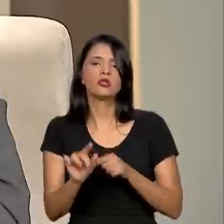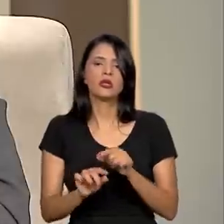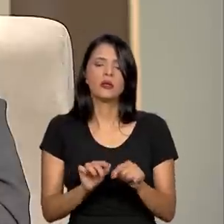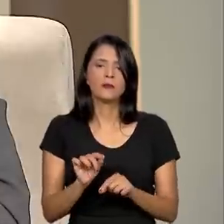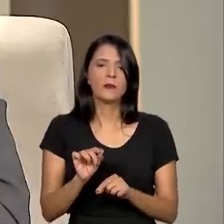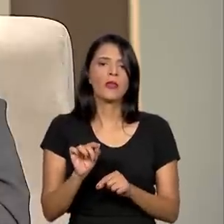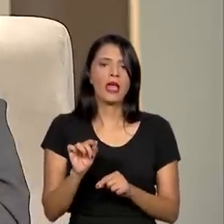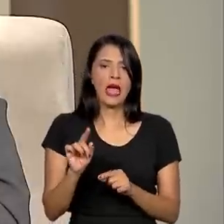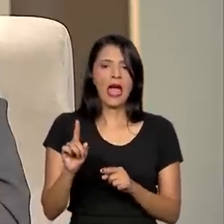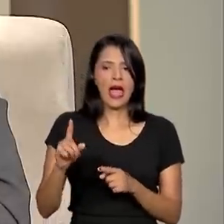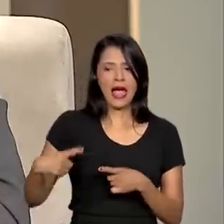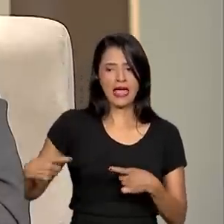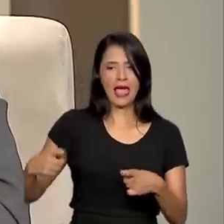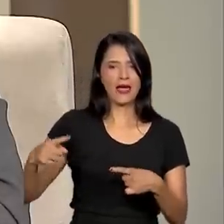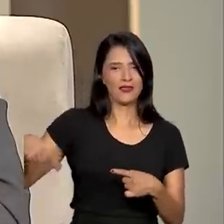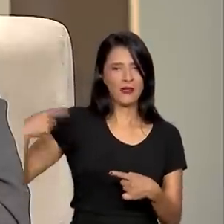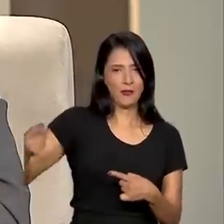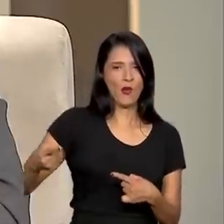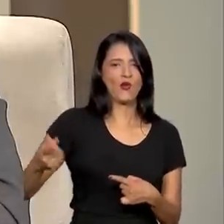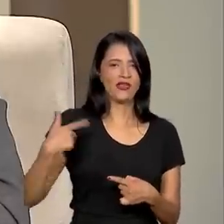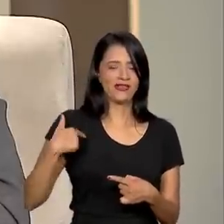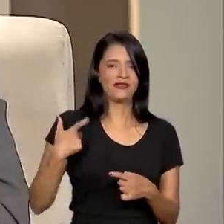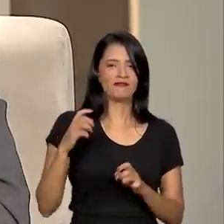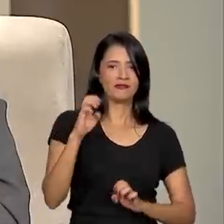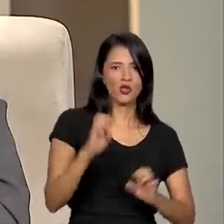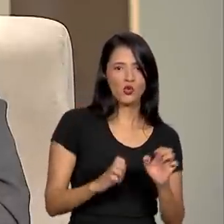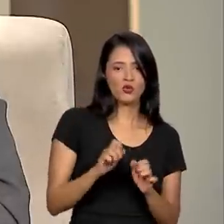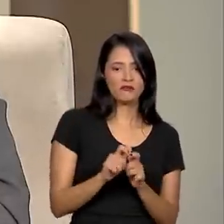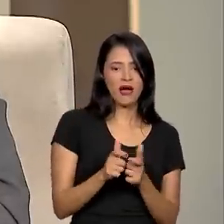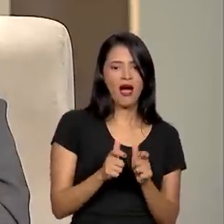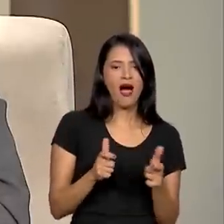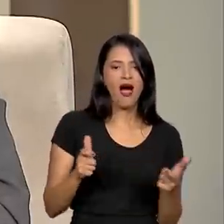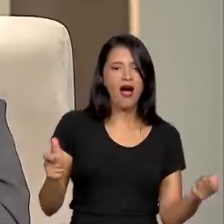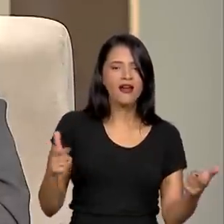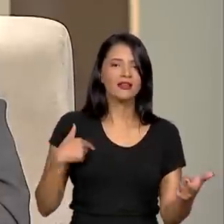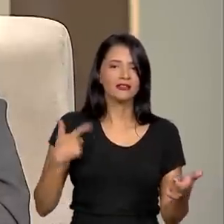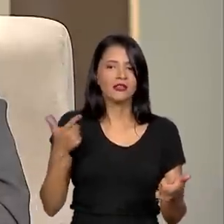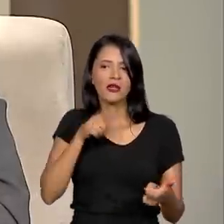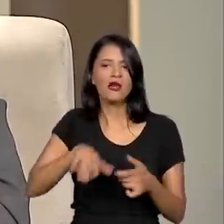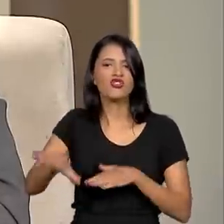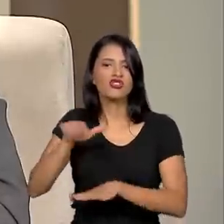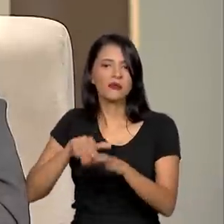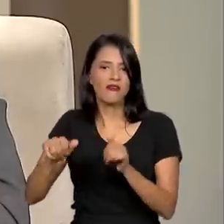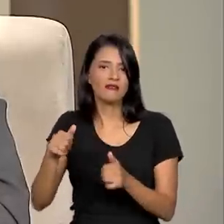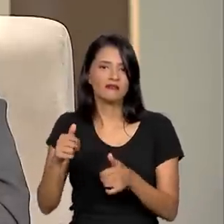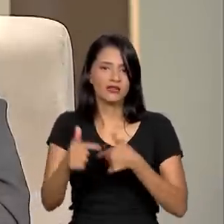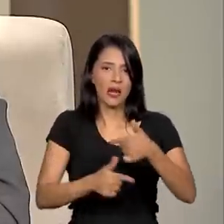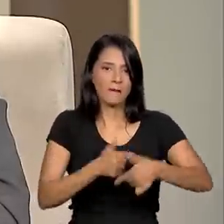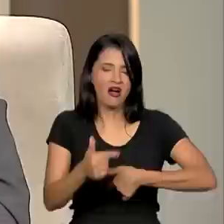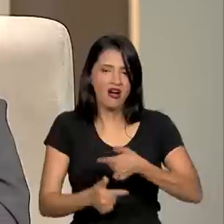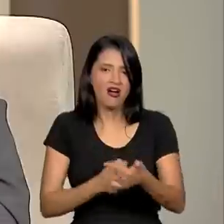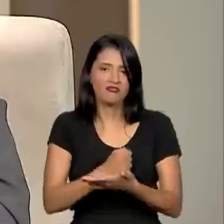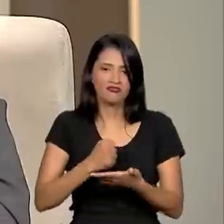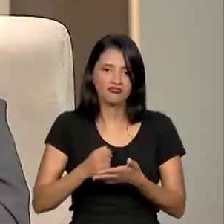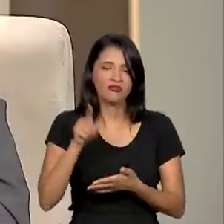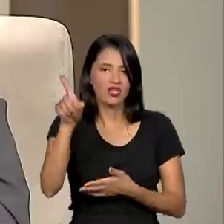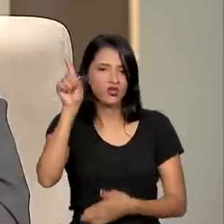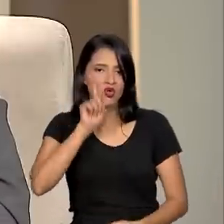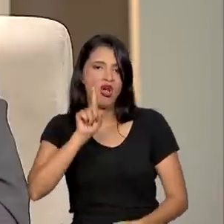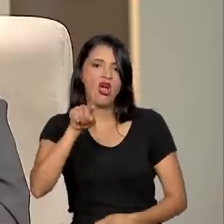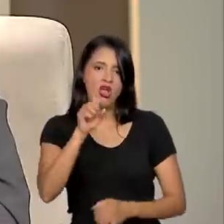no pós-guerra, a indústria que mais cresceu e mais empregava nos Estados Unidos é a indústria